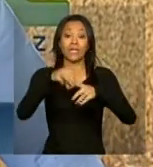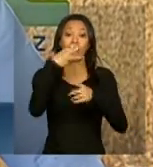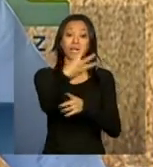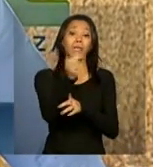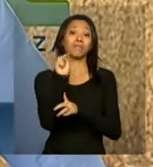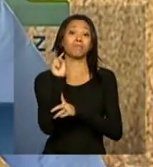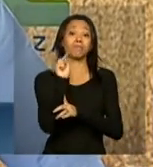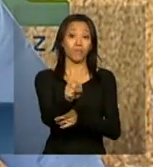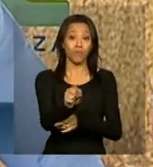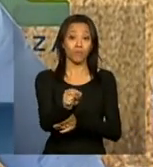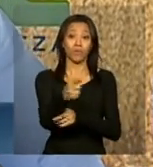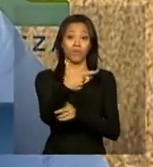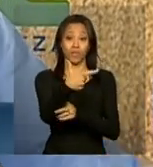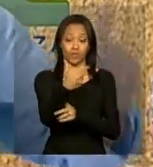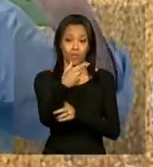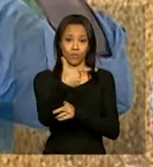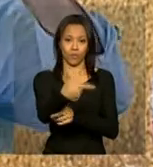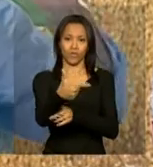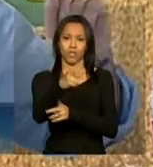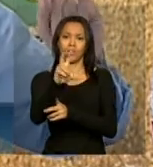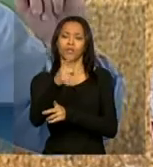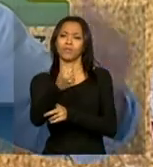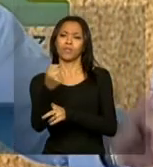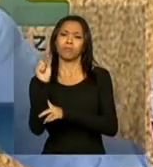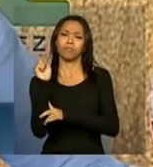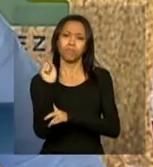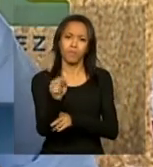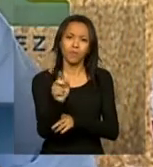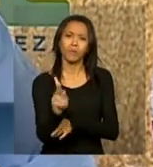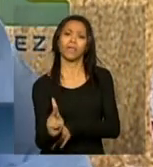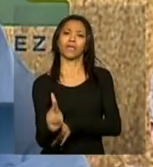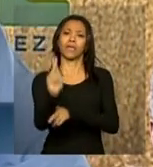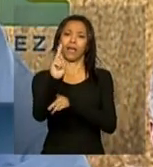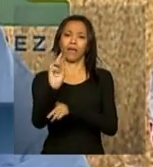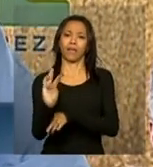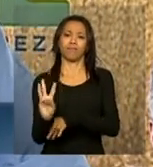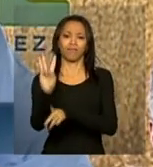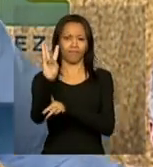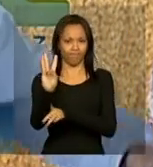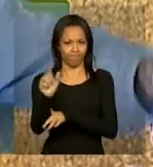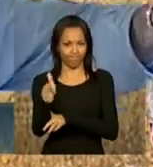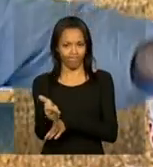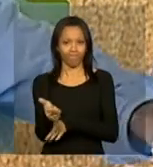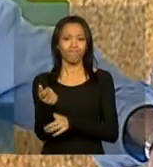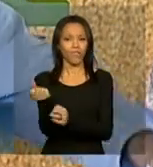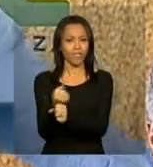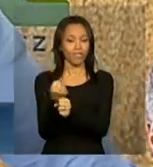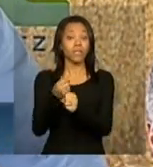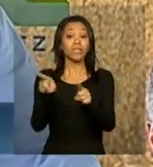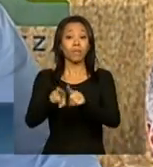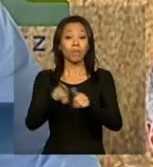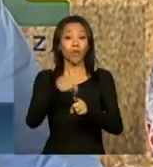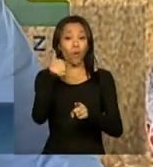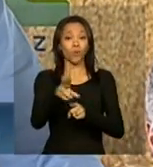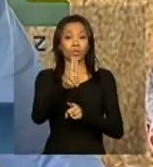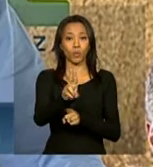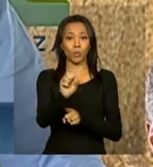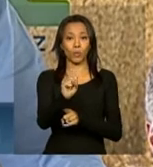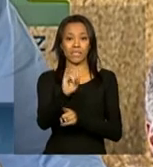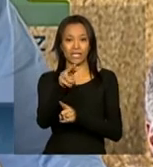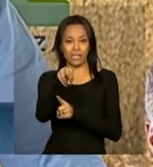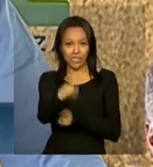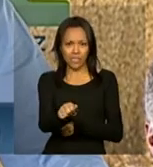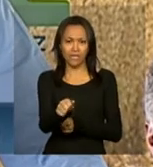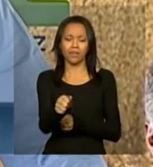3.200 mil quilowatts está sendo construído só no potencial do Telespires. A usina hidrelétrica de Telespires,